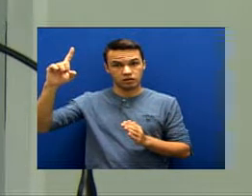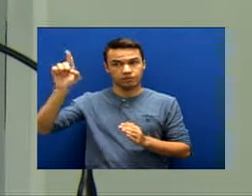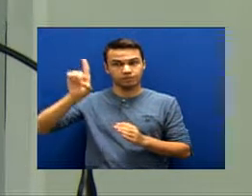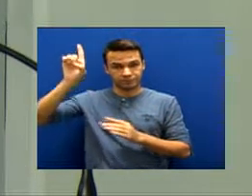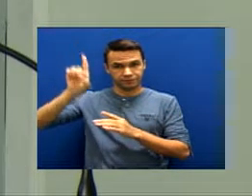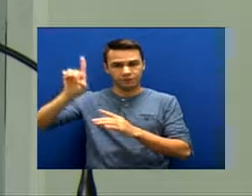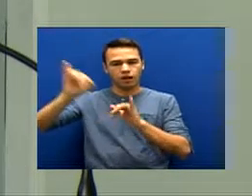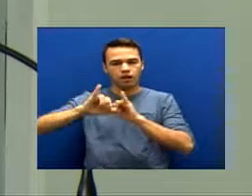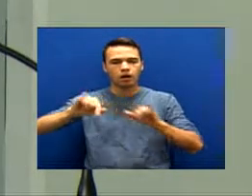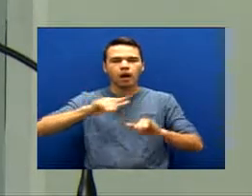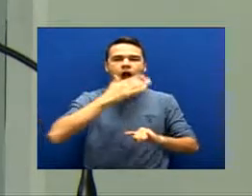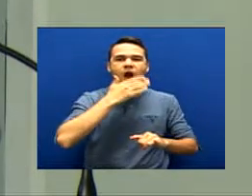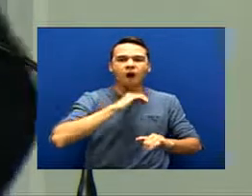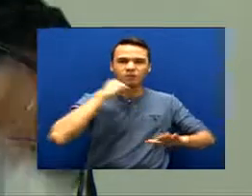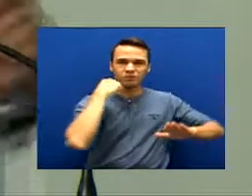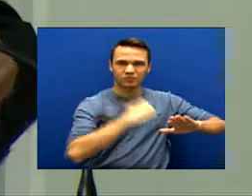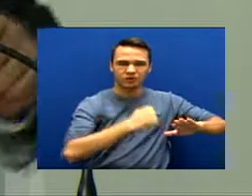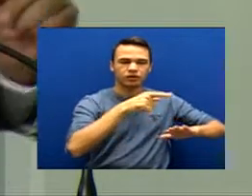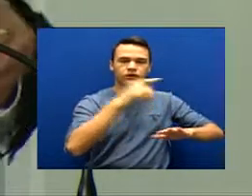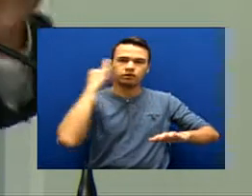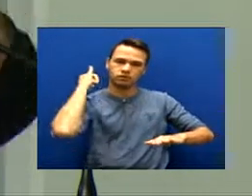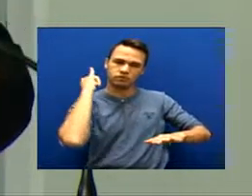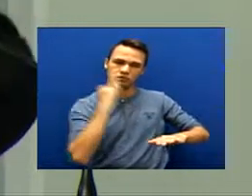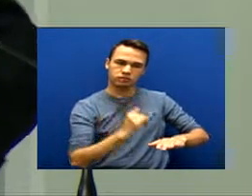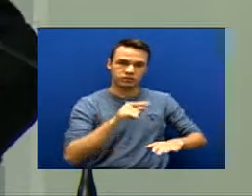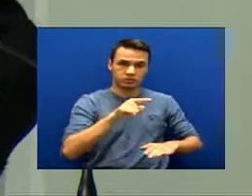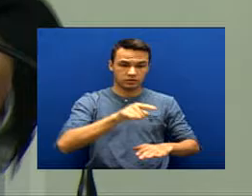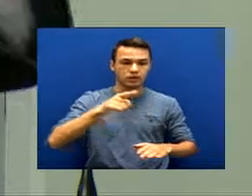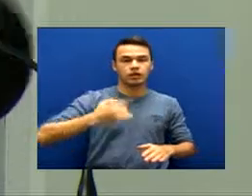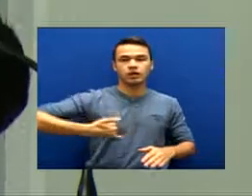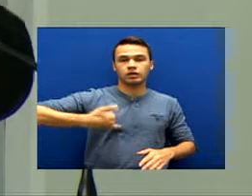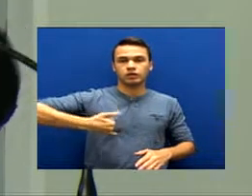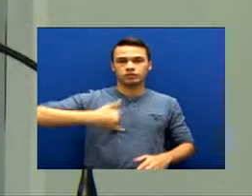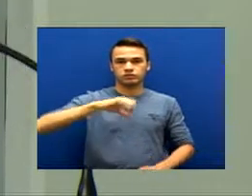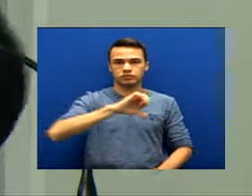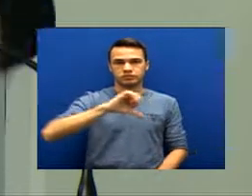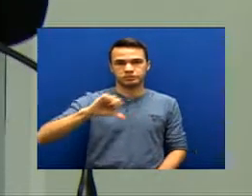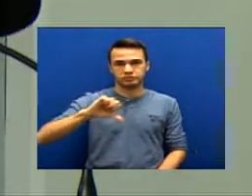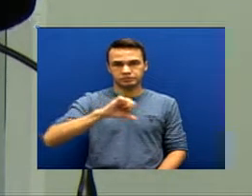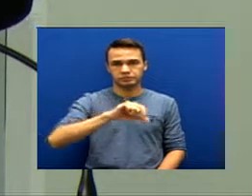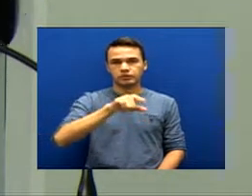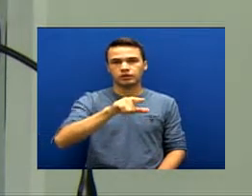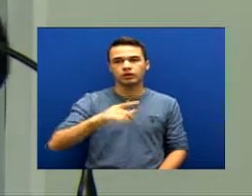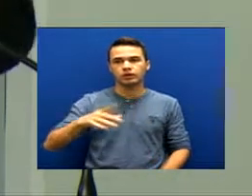ano difícil que o nosso país vive, que as famílias vivem, que todos são atingidos por ela.